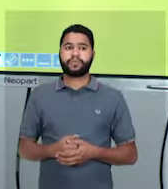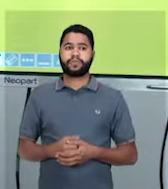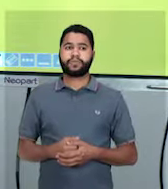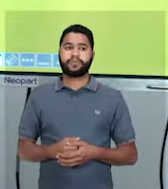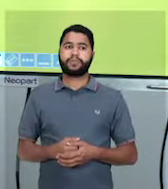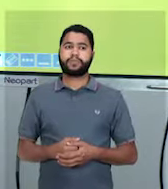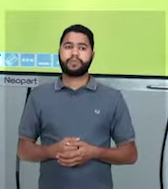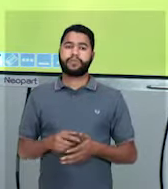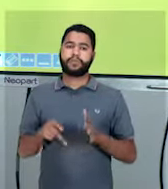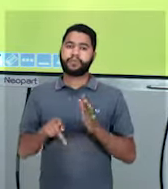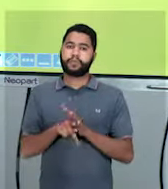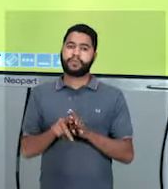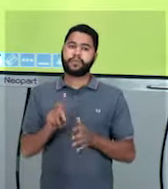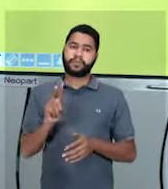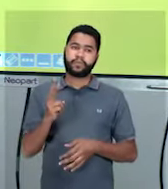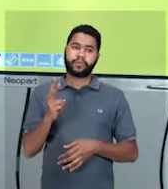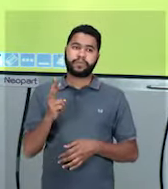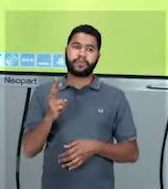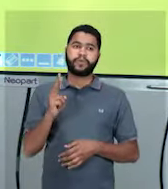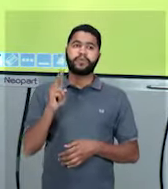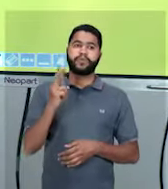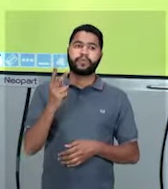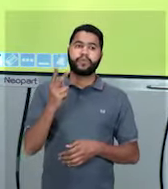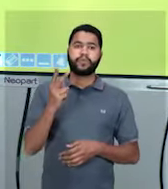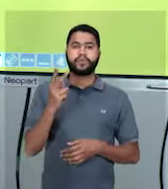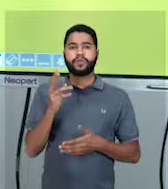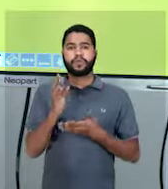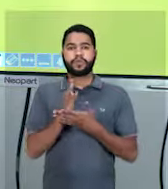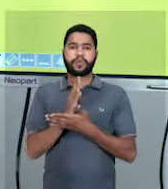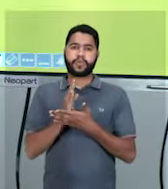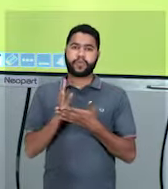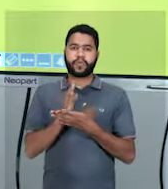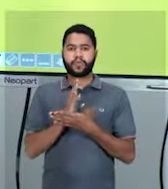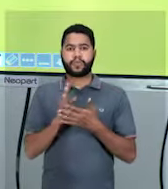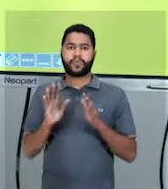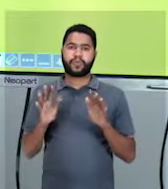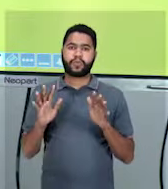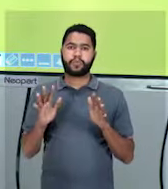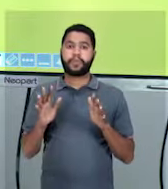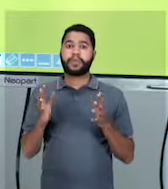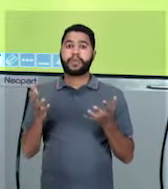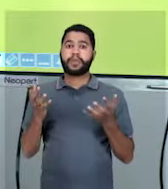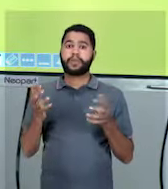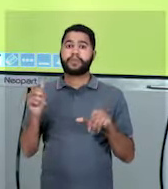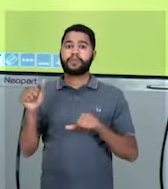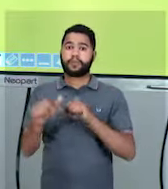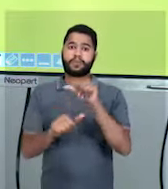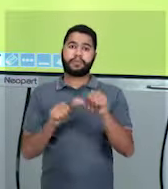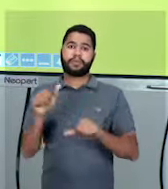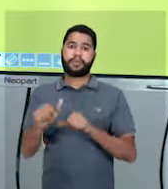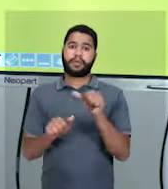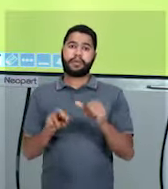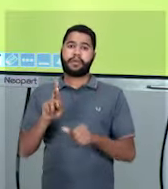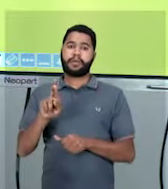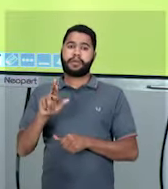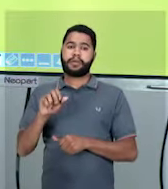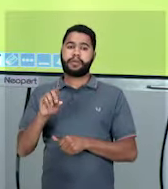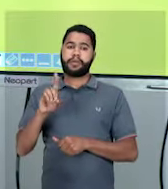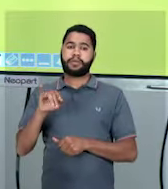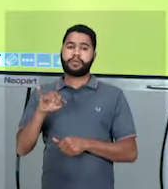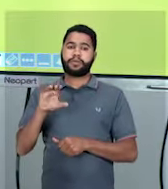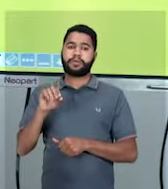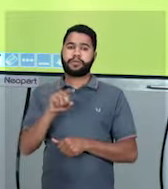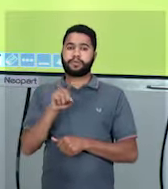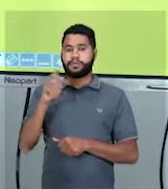720 seriam 2 voltas. Então, 2 voltas é alguma coisa. Mas nós queremos aqui transformar para radiano, só para você